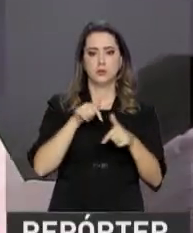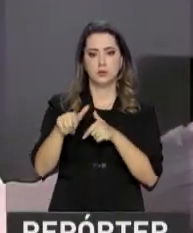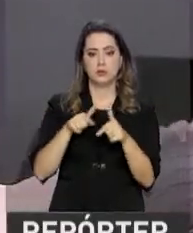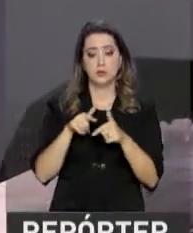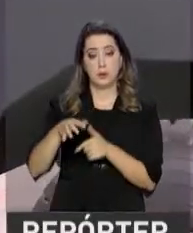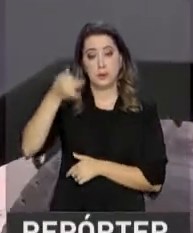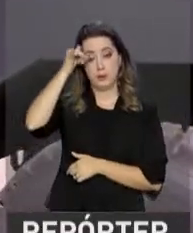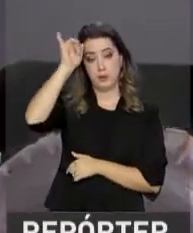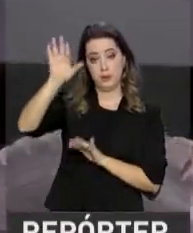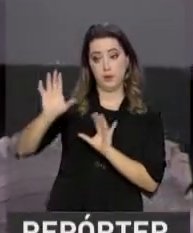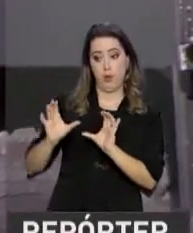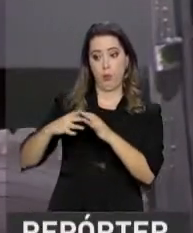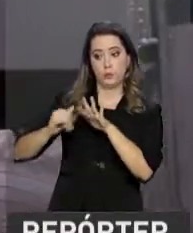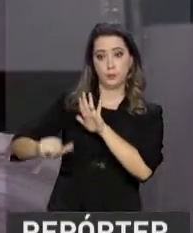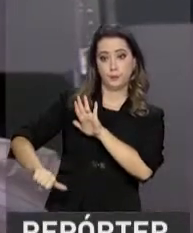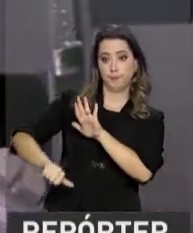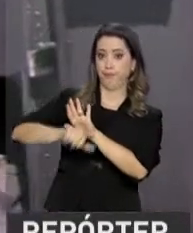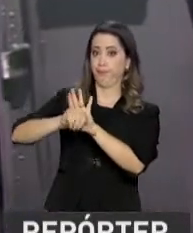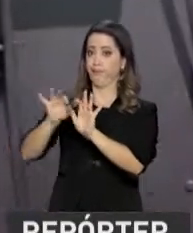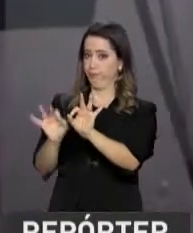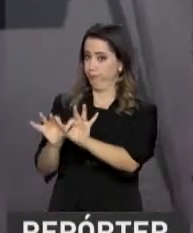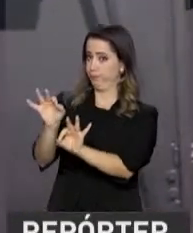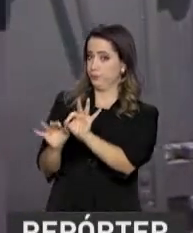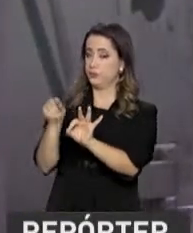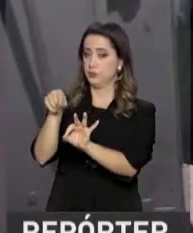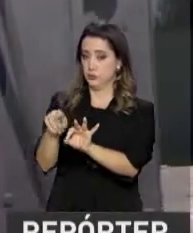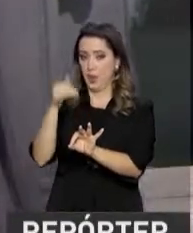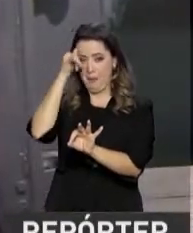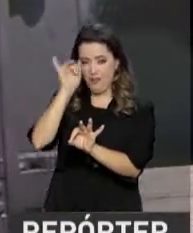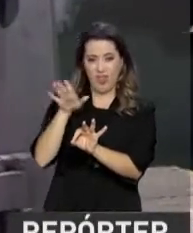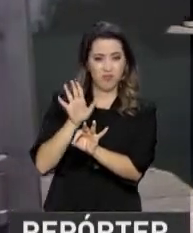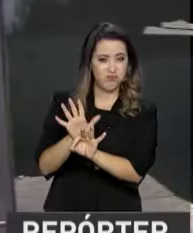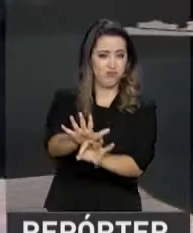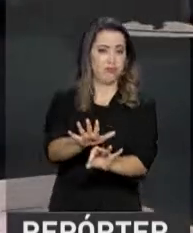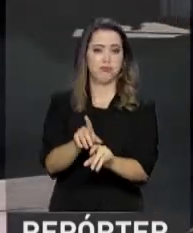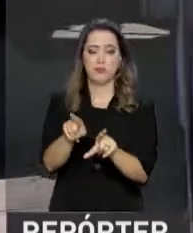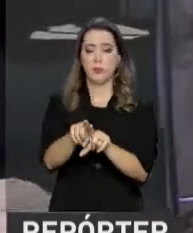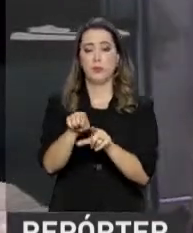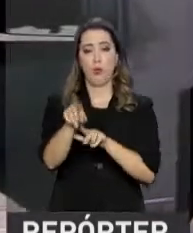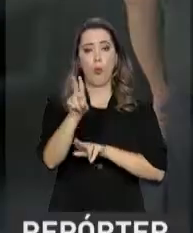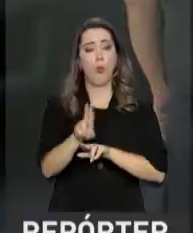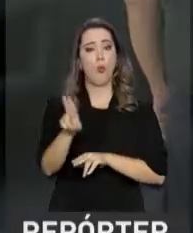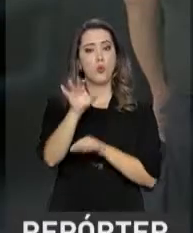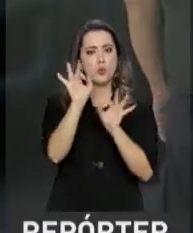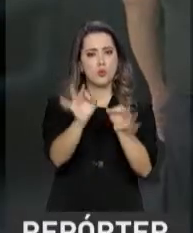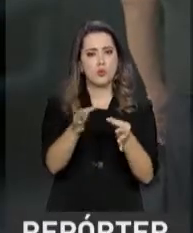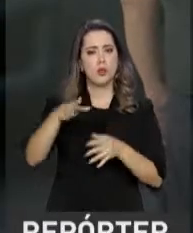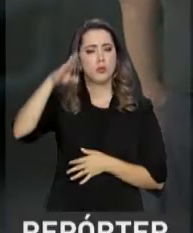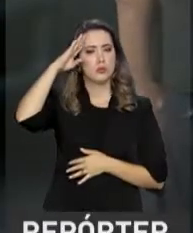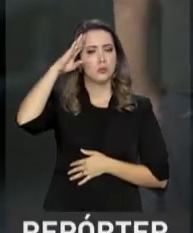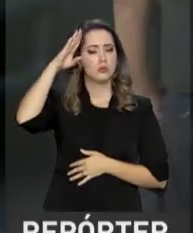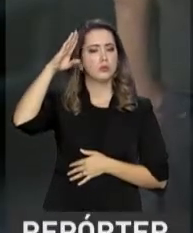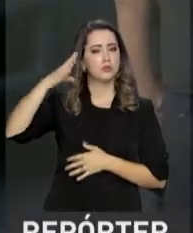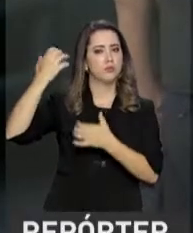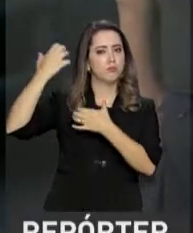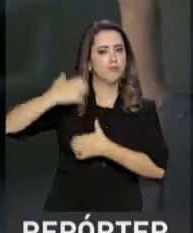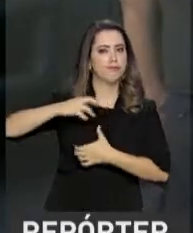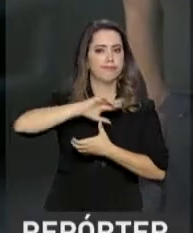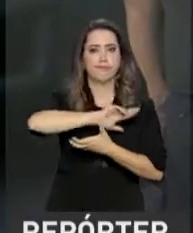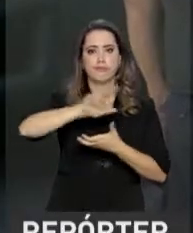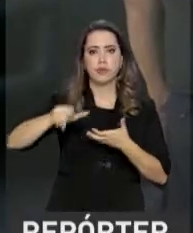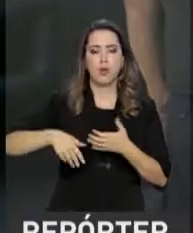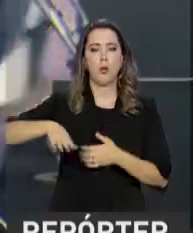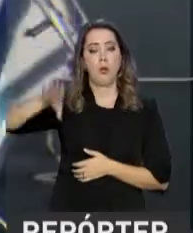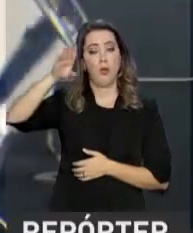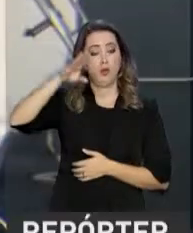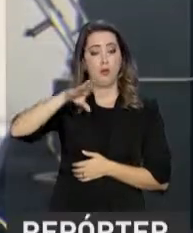de combate à criminalidade e patrulhamento especializado com o uso das Forças Armadas, Polícia Civil e Militar. Também